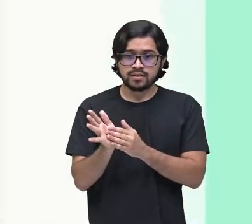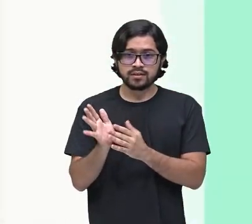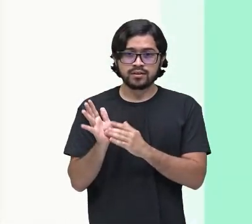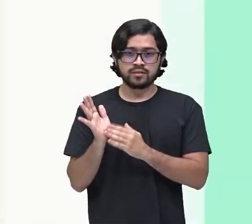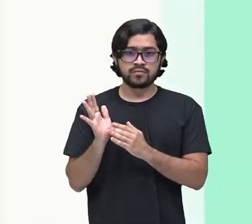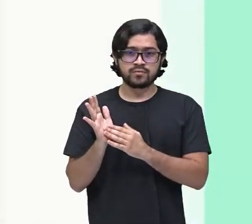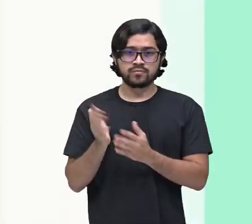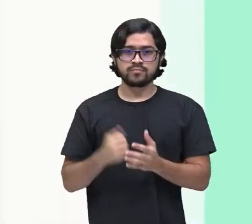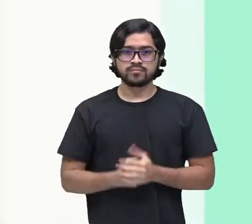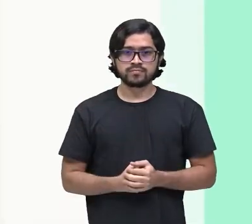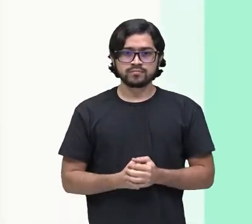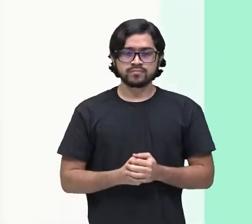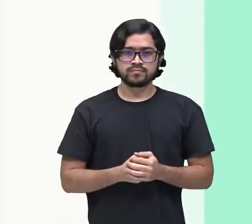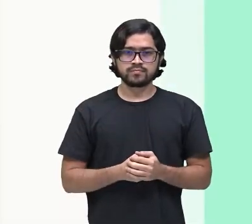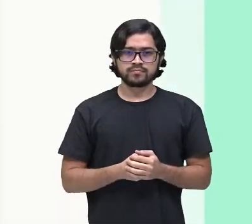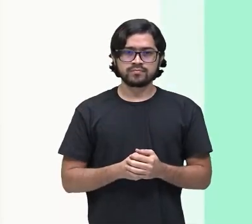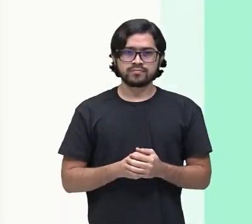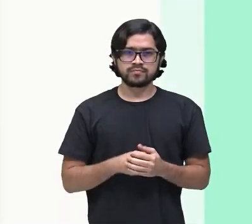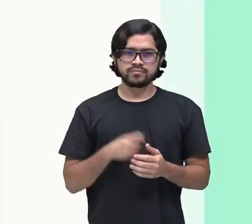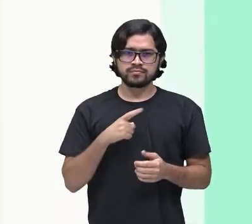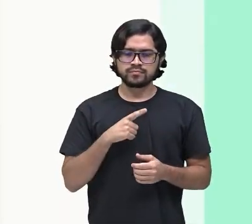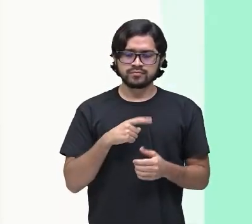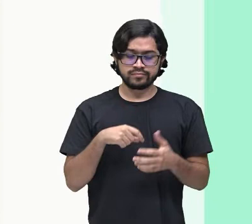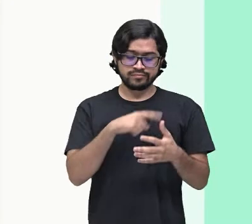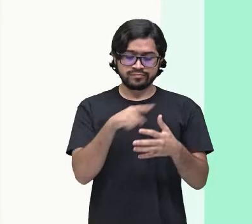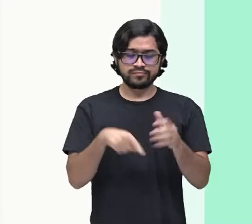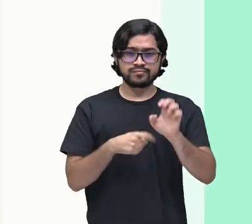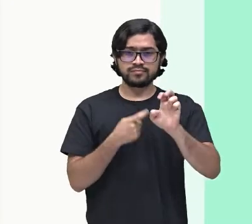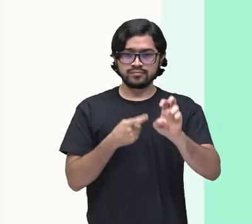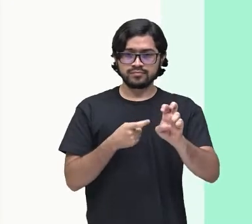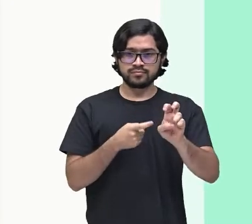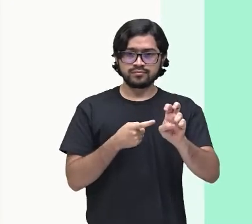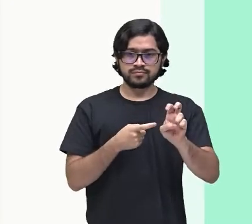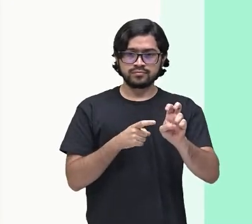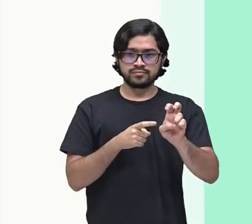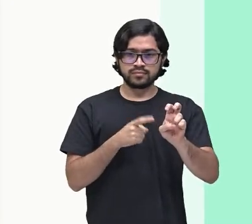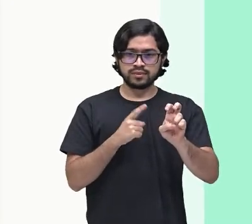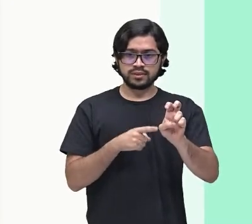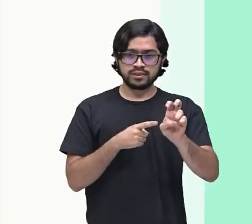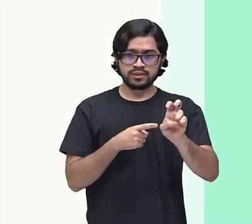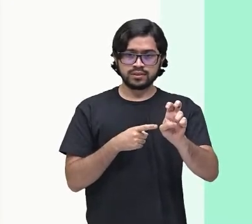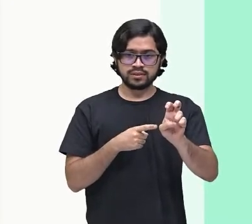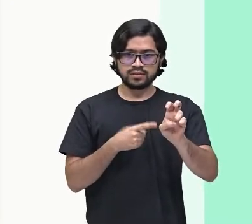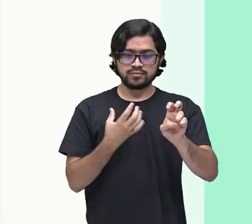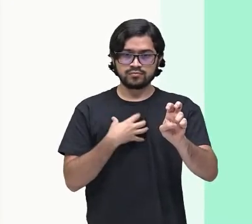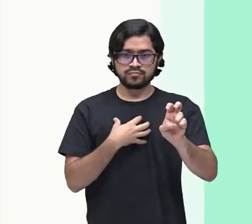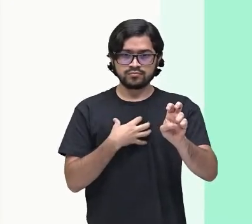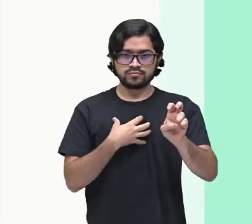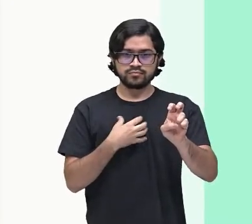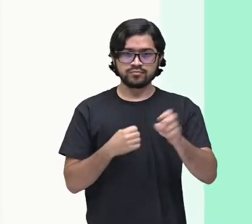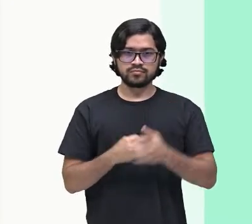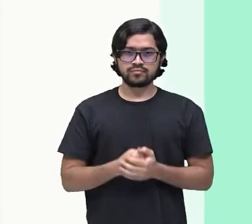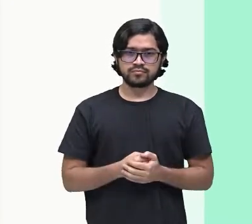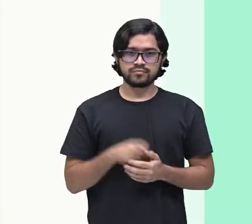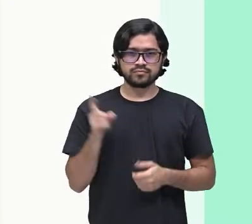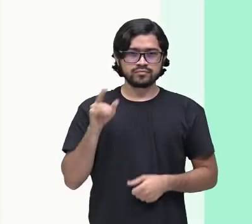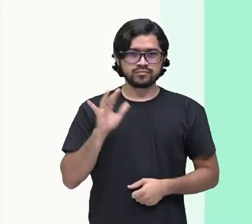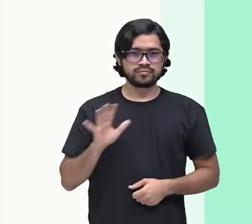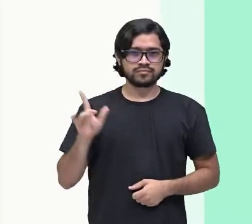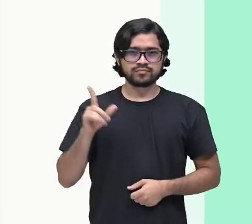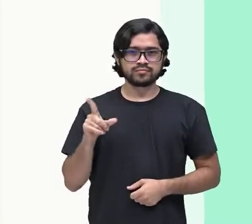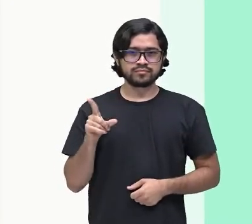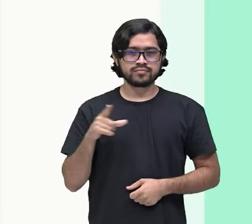sentidos, né? Então aqui nós temos essa imagem que nos apresenta os nossos sentidos e também os